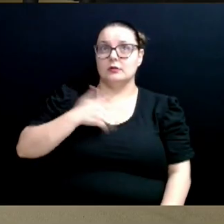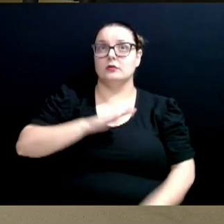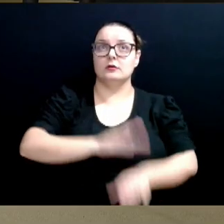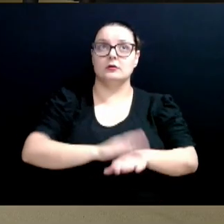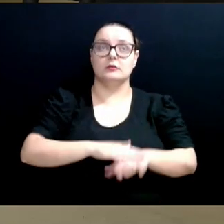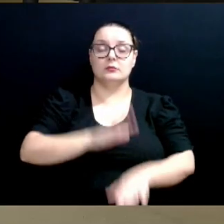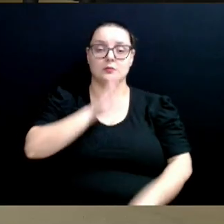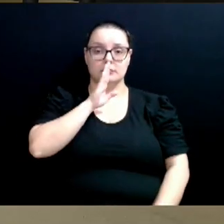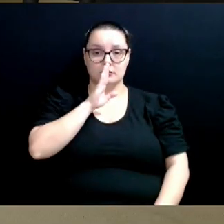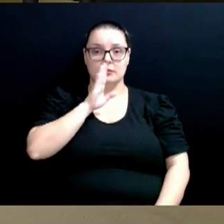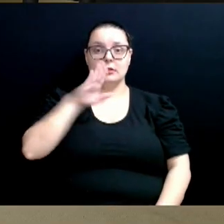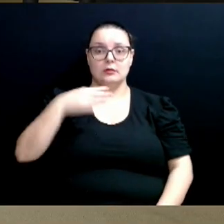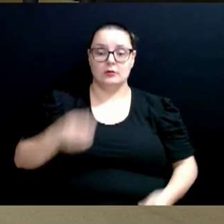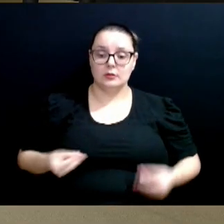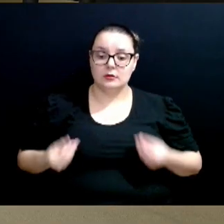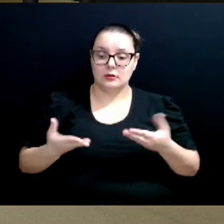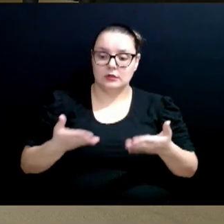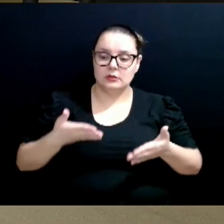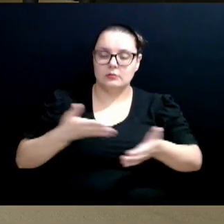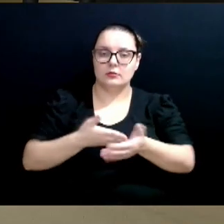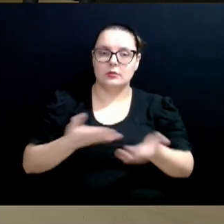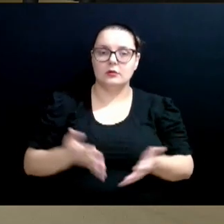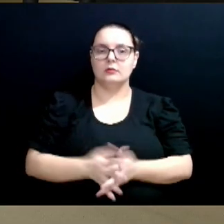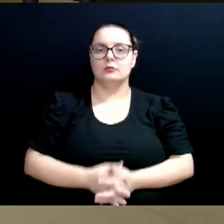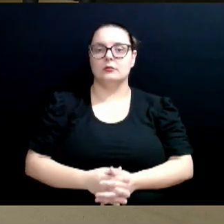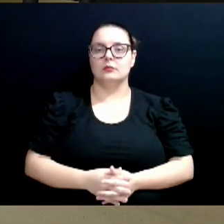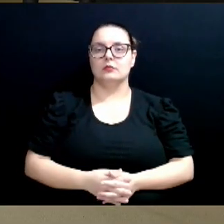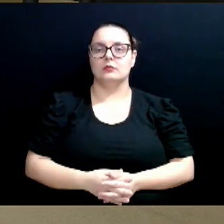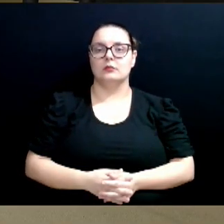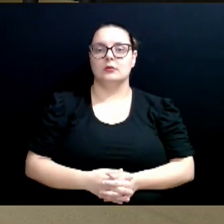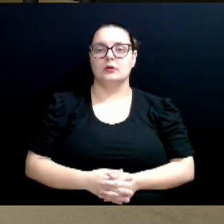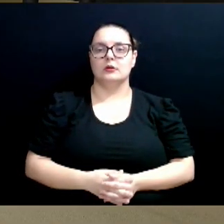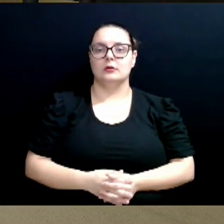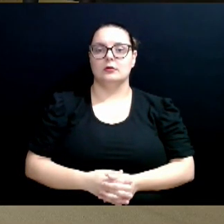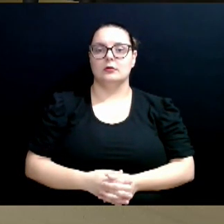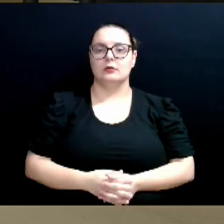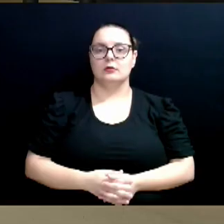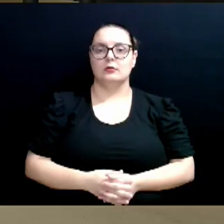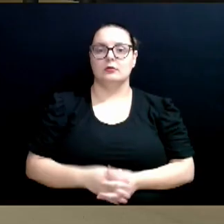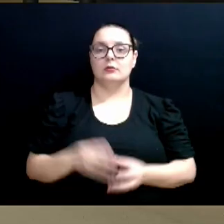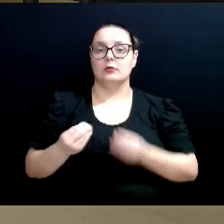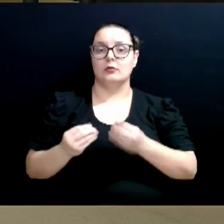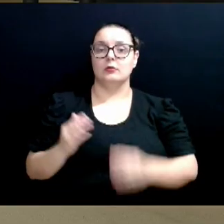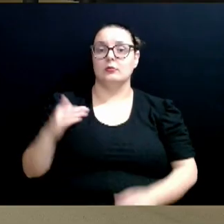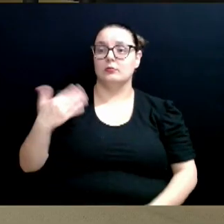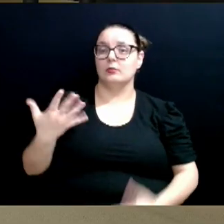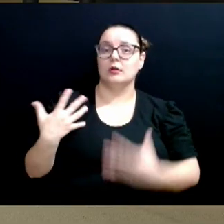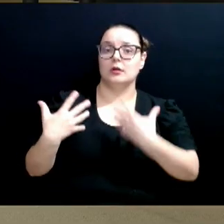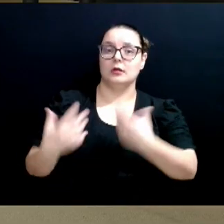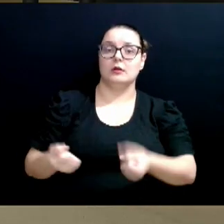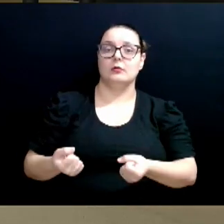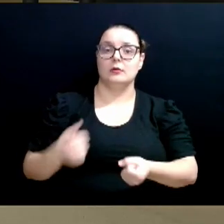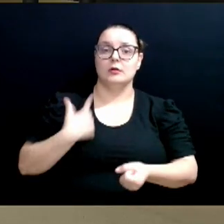impor limite? Como que a pessoa que está do outro lado recebe esse nosso